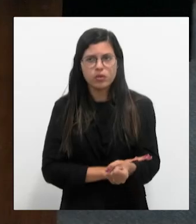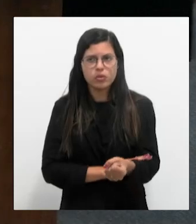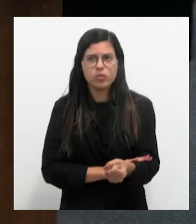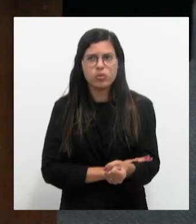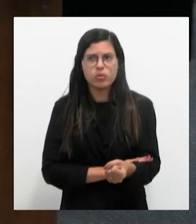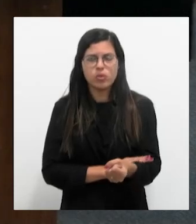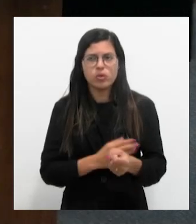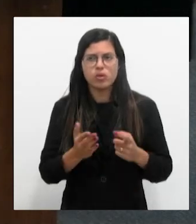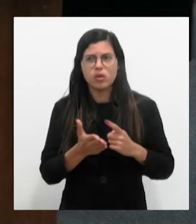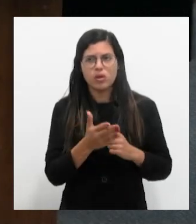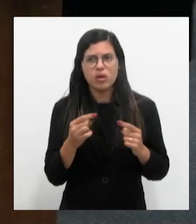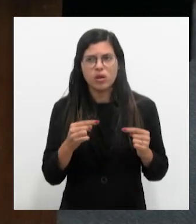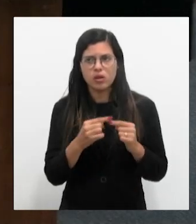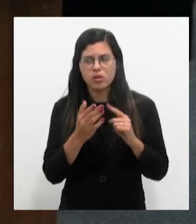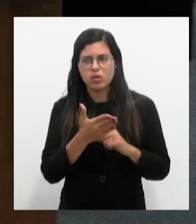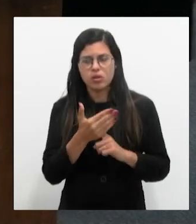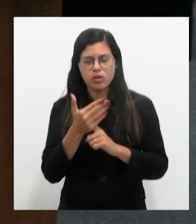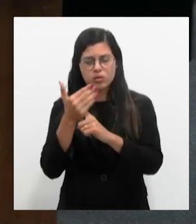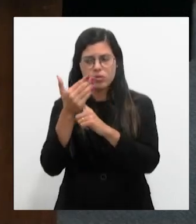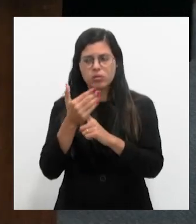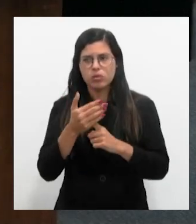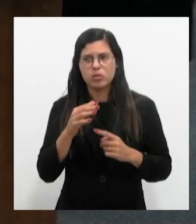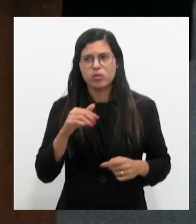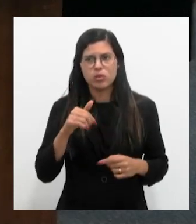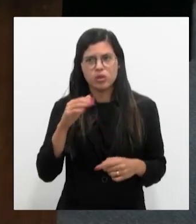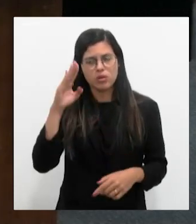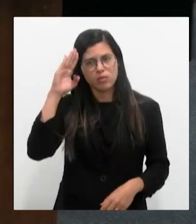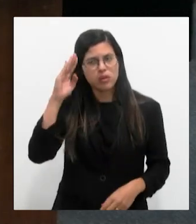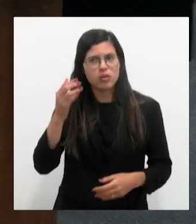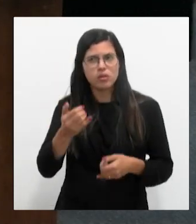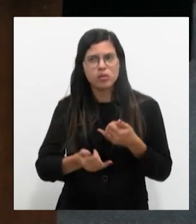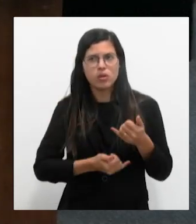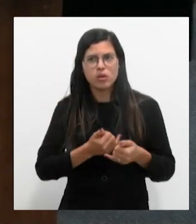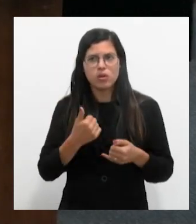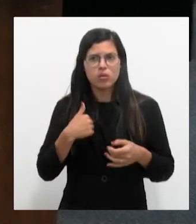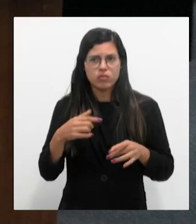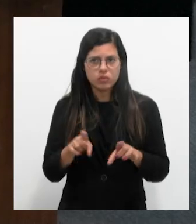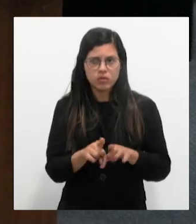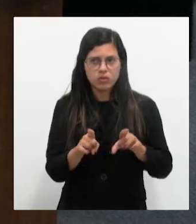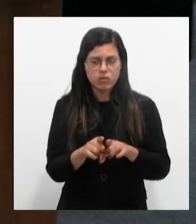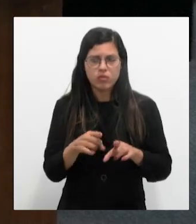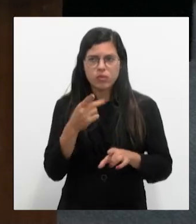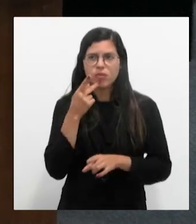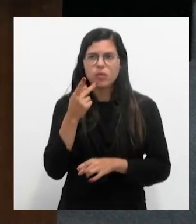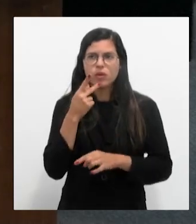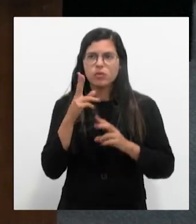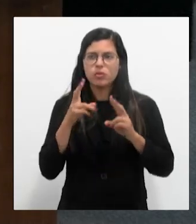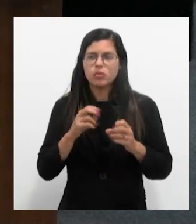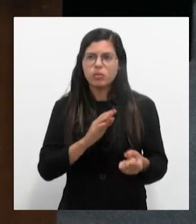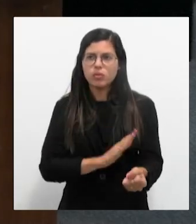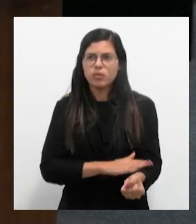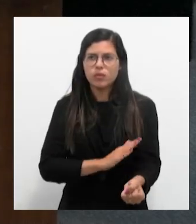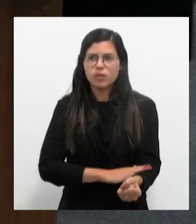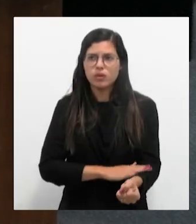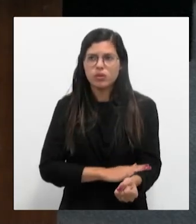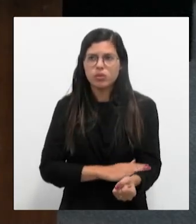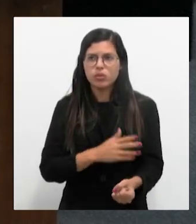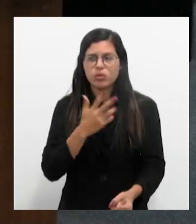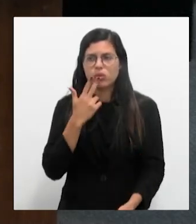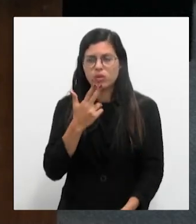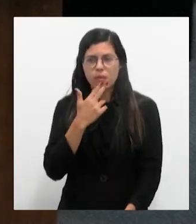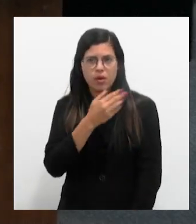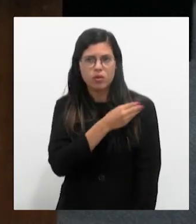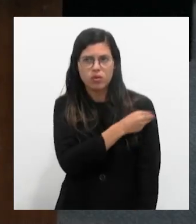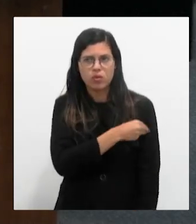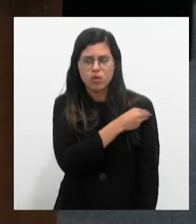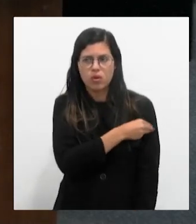à tecnologia e principalmente aos jogos, tá? Assim como eu também falo a respeito do vício, a respeito do tabaco e do